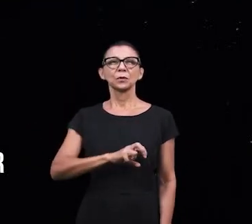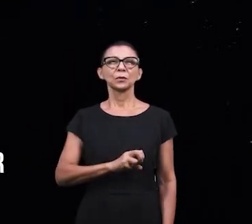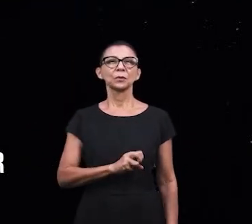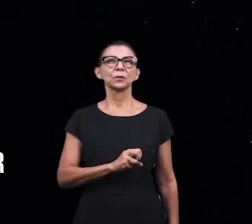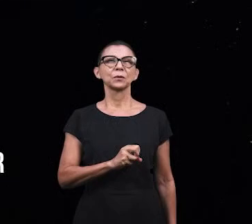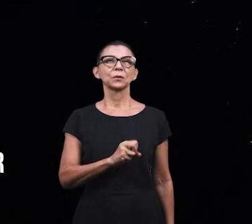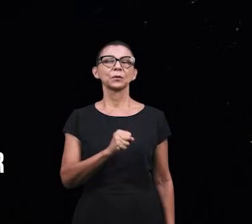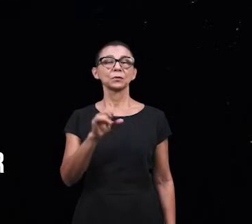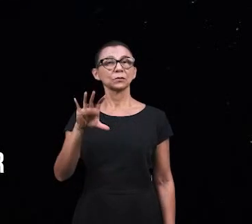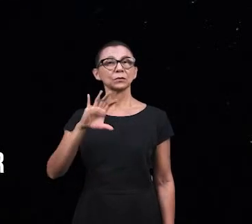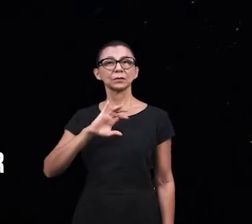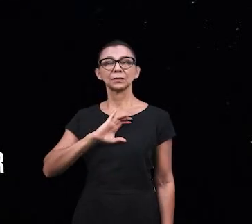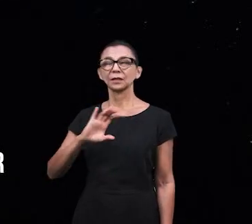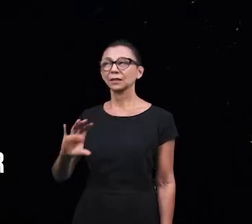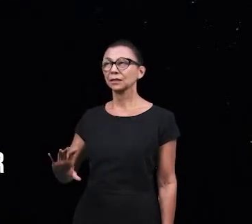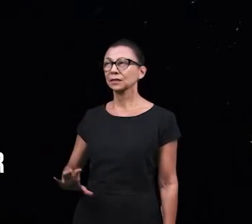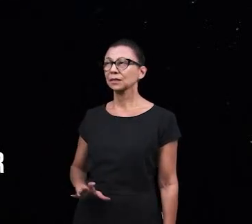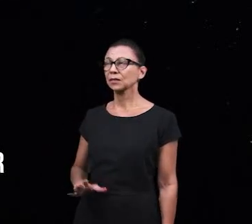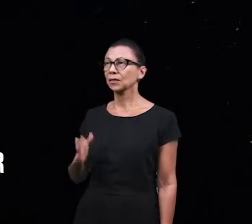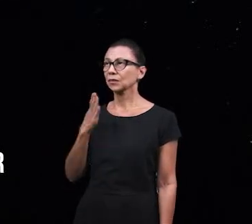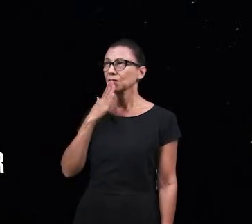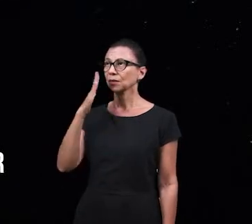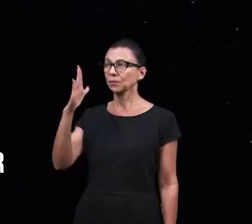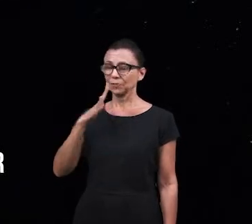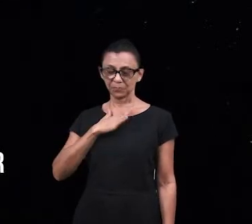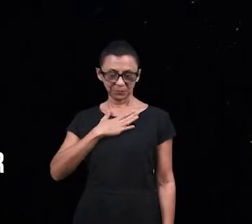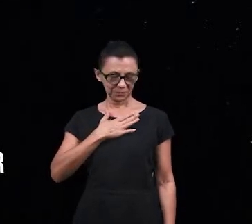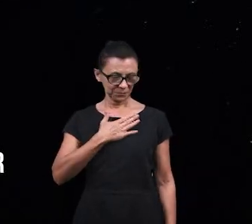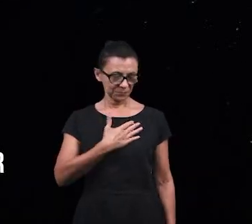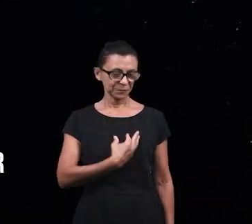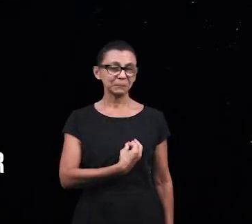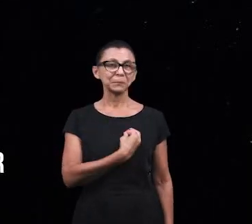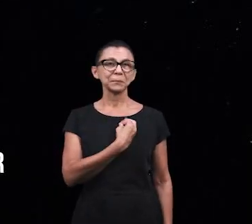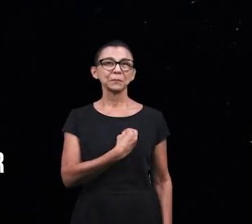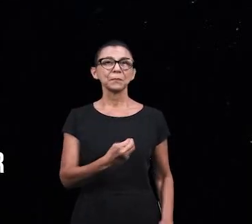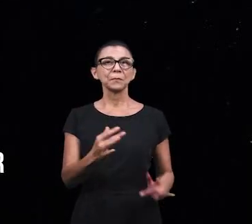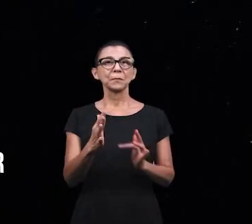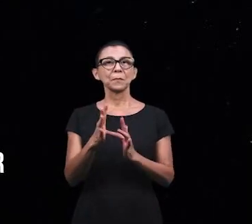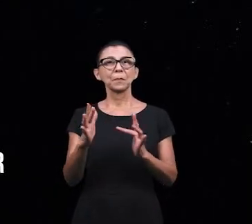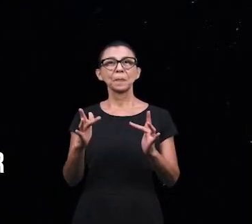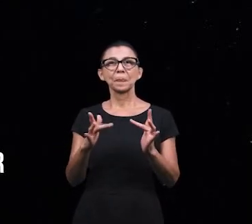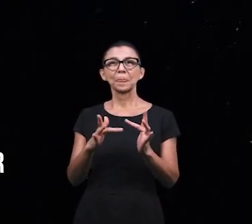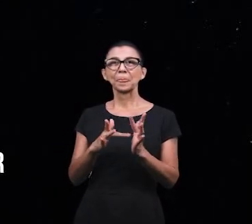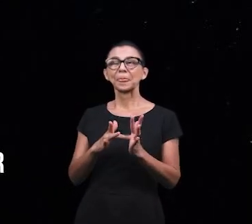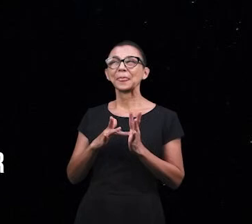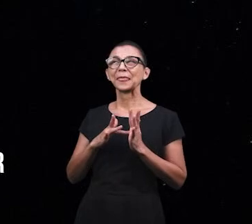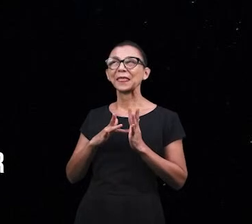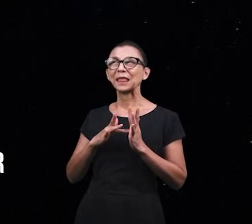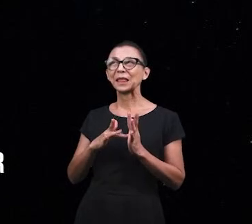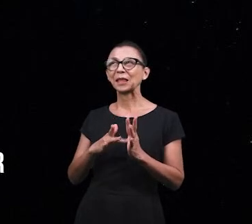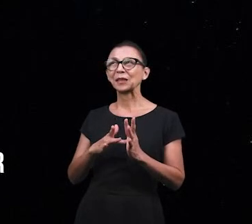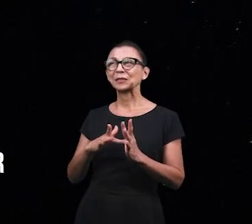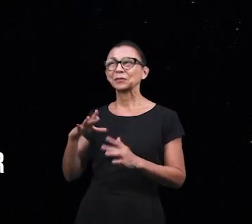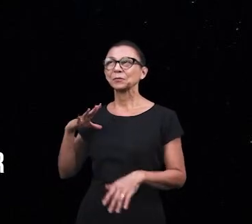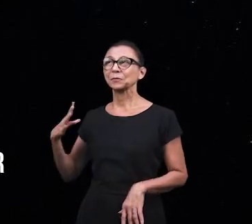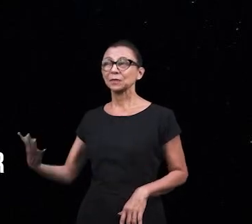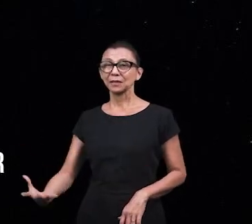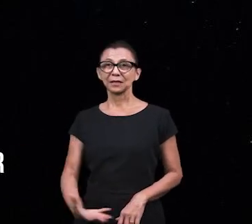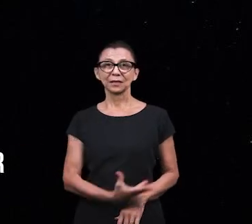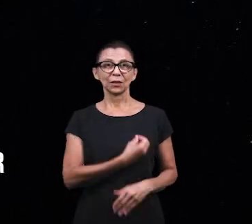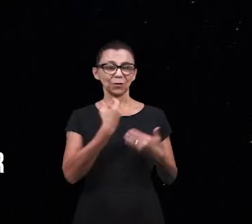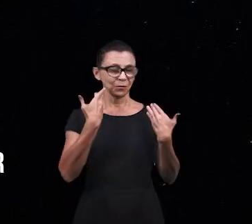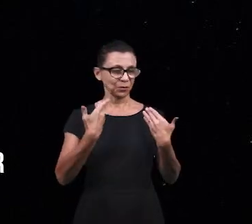que Cristo tem por mim. Jesus achou-me,